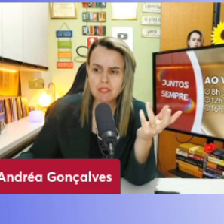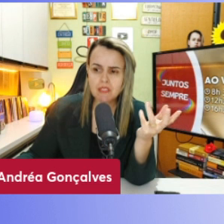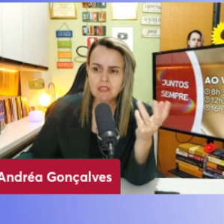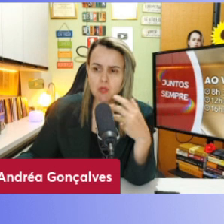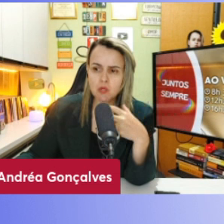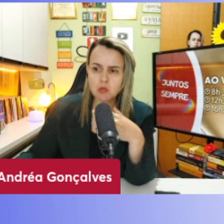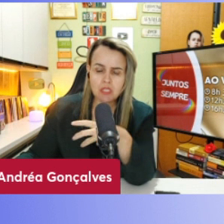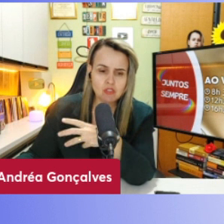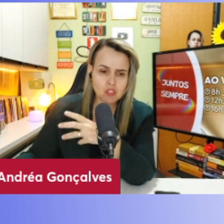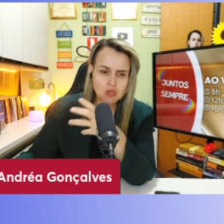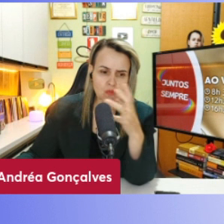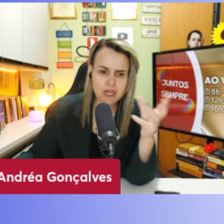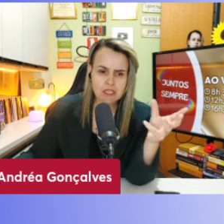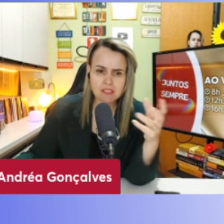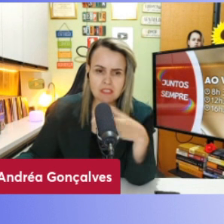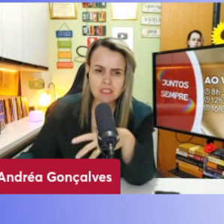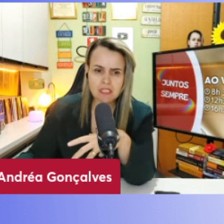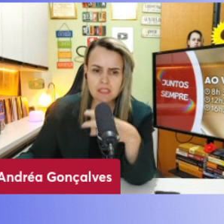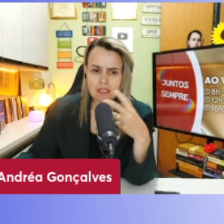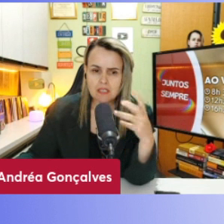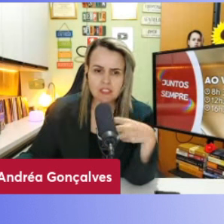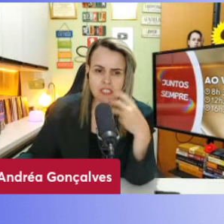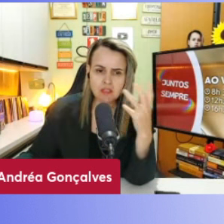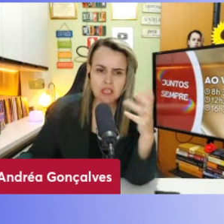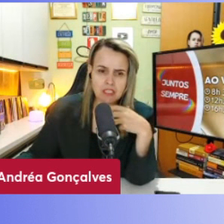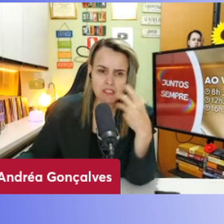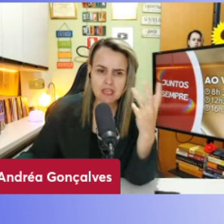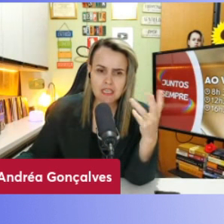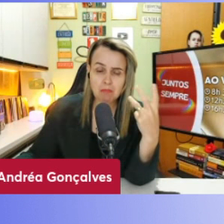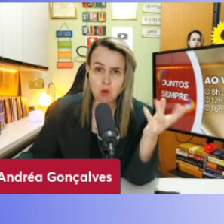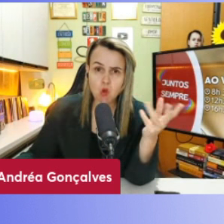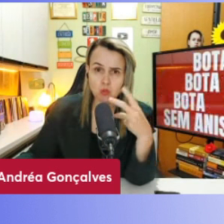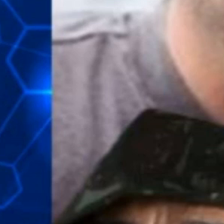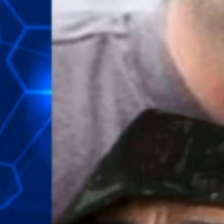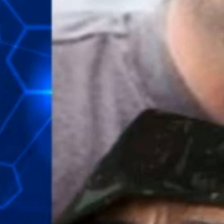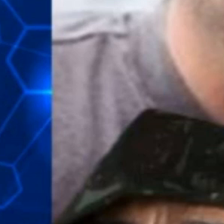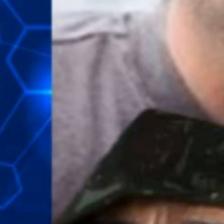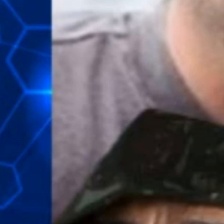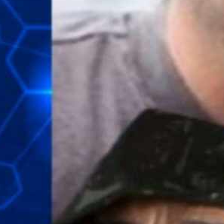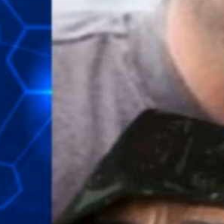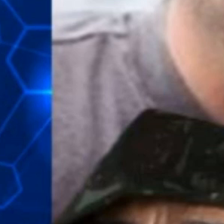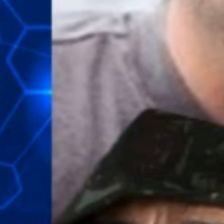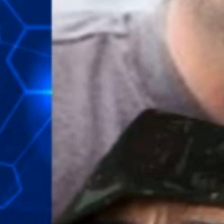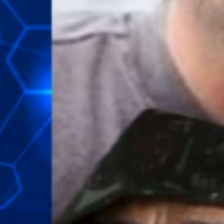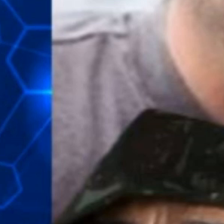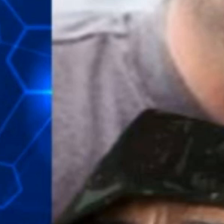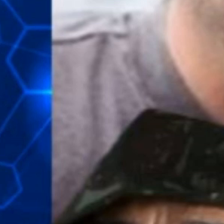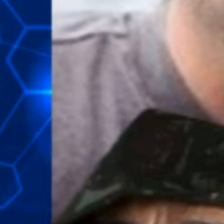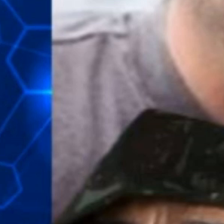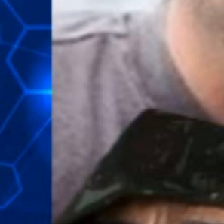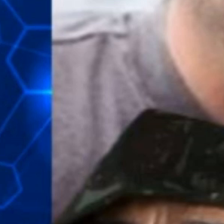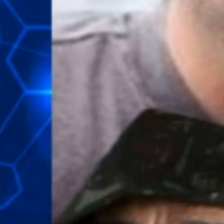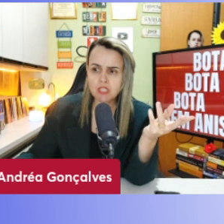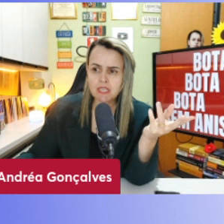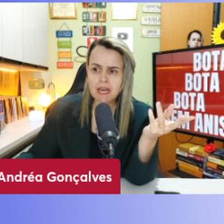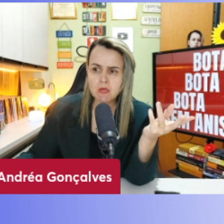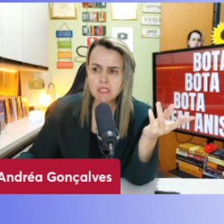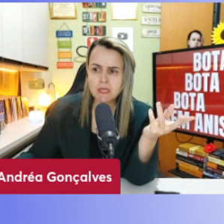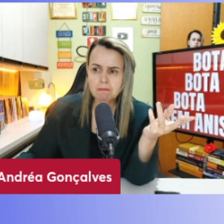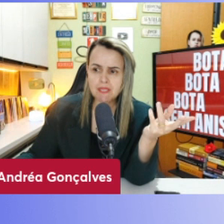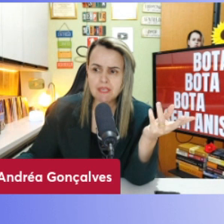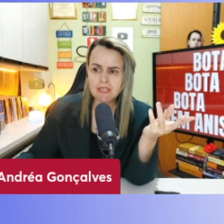aqui foi o que tinha conversas ali dizendo que ele estaria pronto para a tentativa de golpe e o próprio